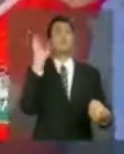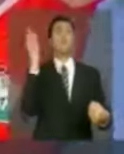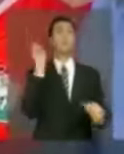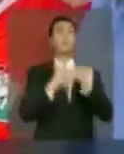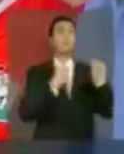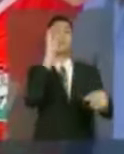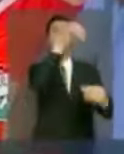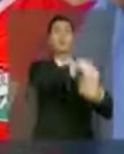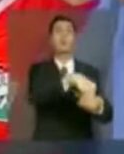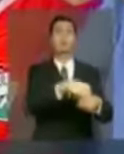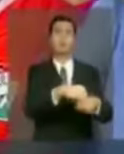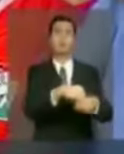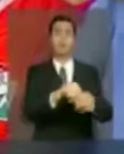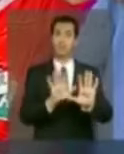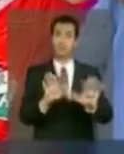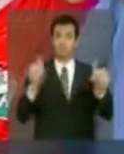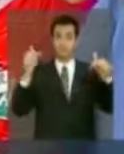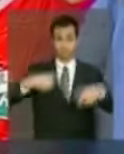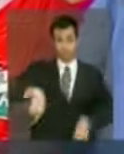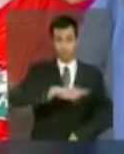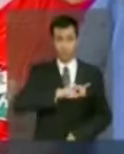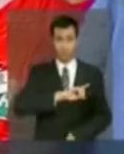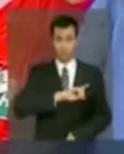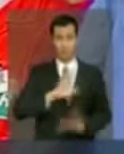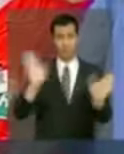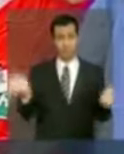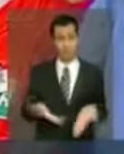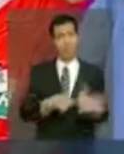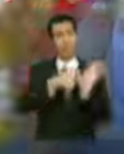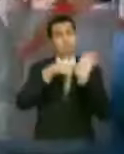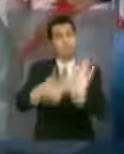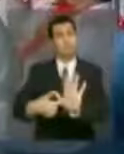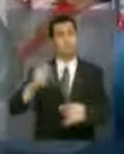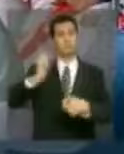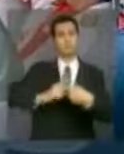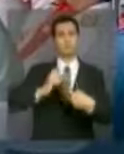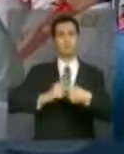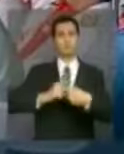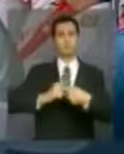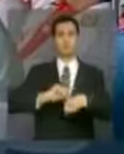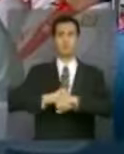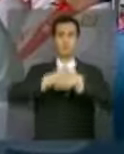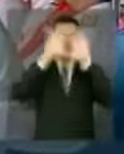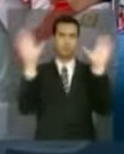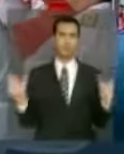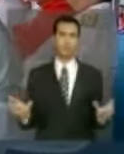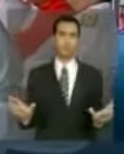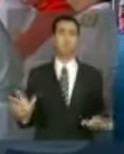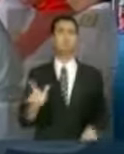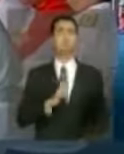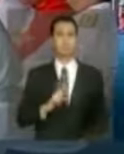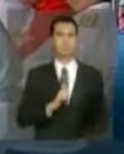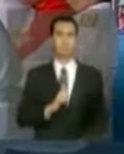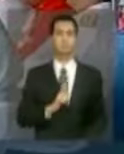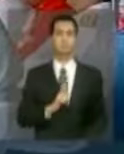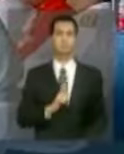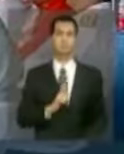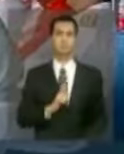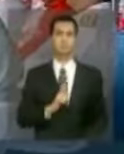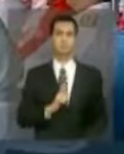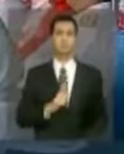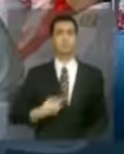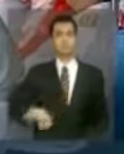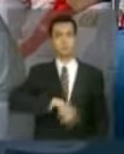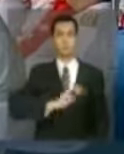No nosso governo ela é uma caixa branca e transparente. Nem tão assim, mas é transparente. A gente